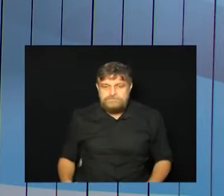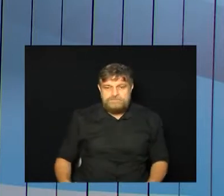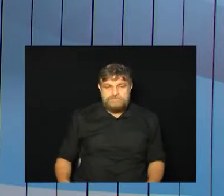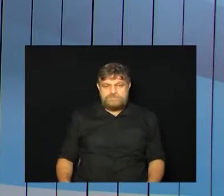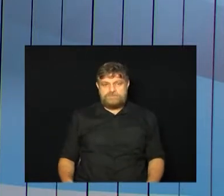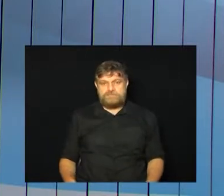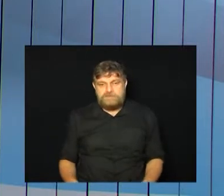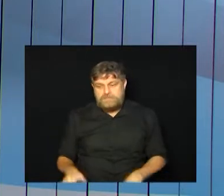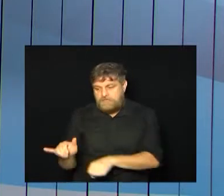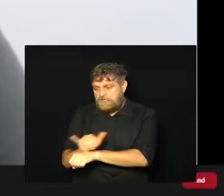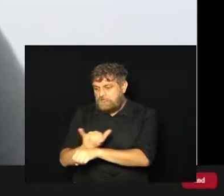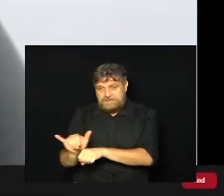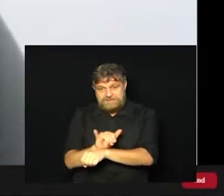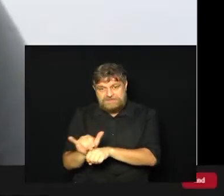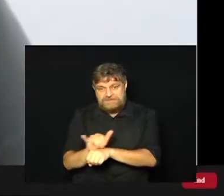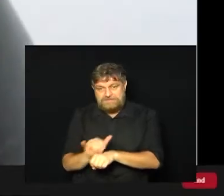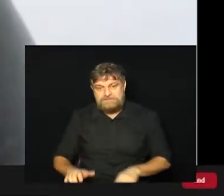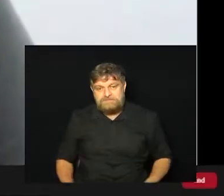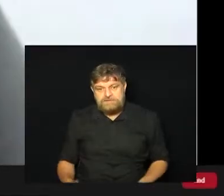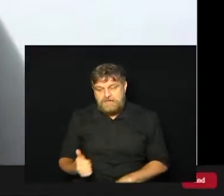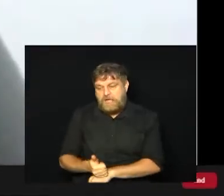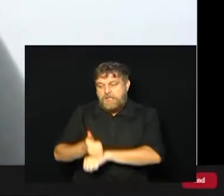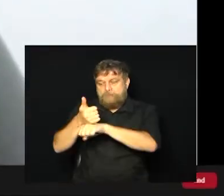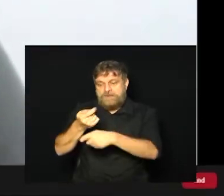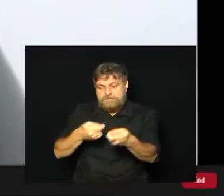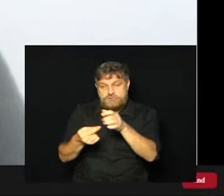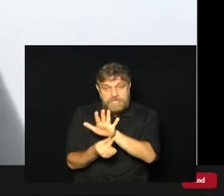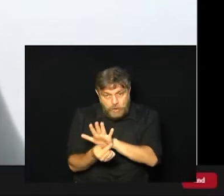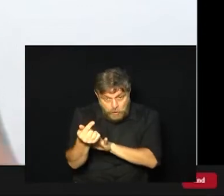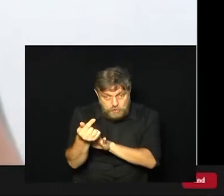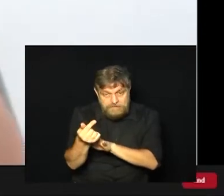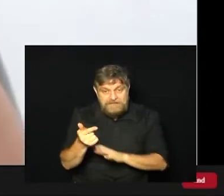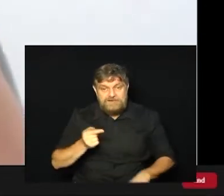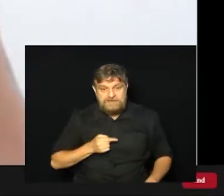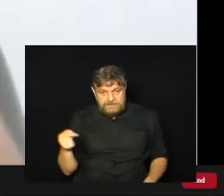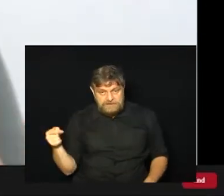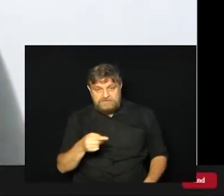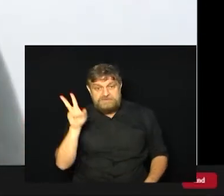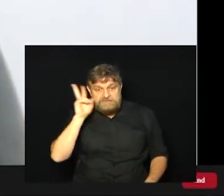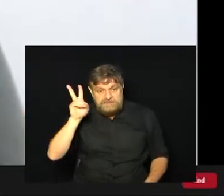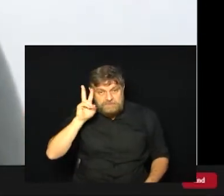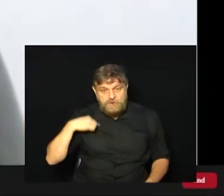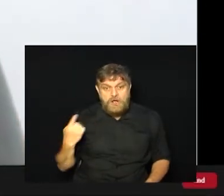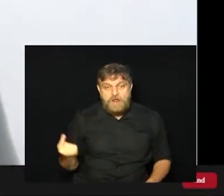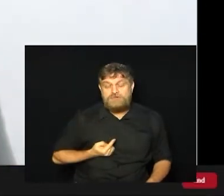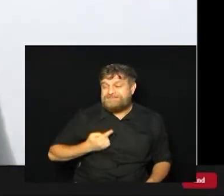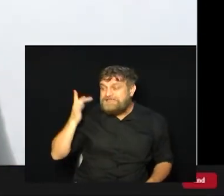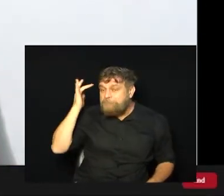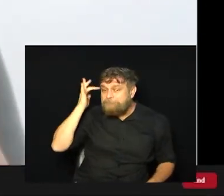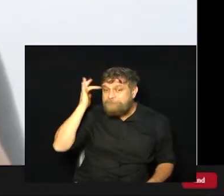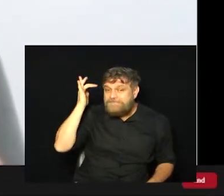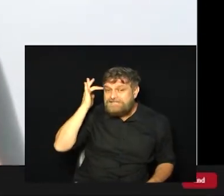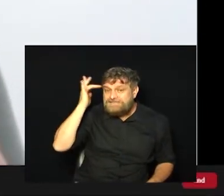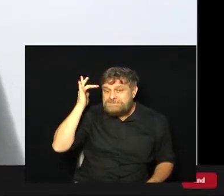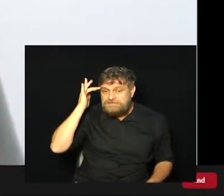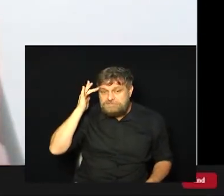É uma estratégia que até ganhou o Prêmio Nobel de Economia recentemente, que você trouxe. A nossa mente, Gabriel, tem